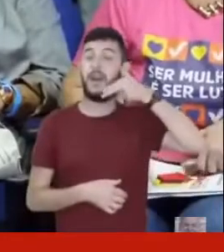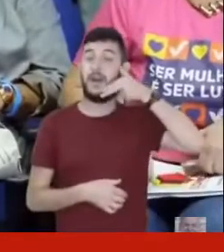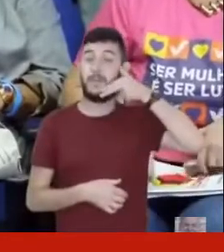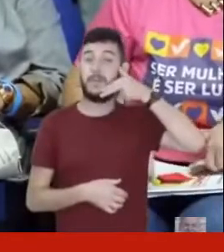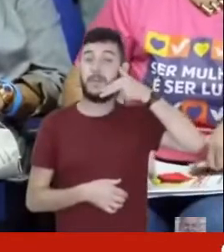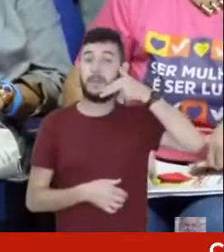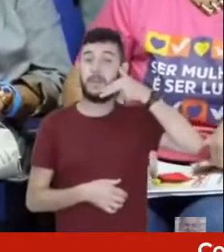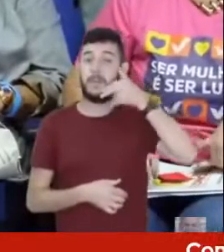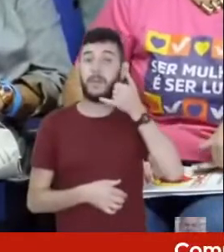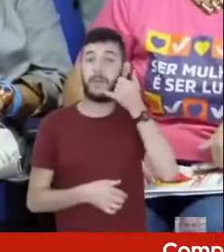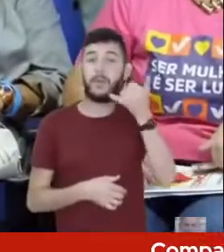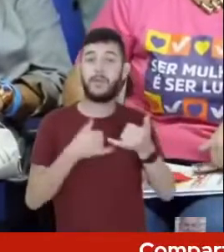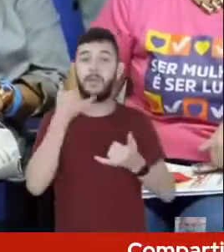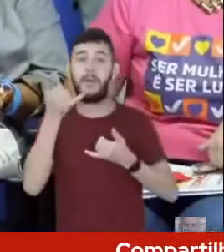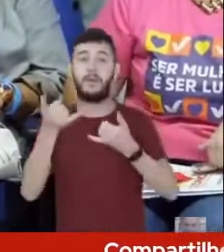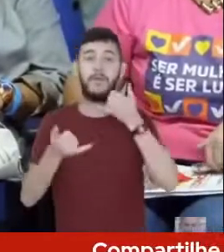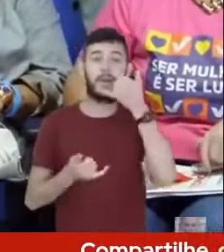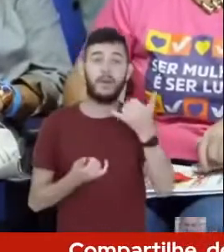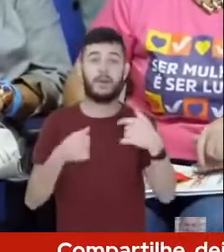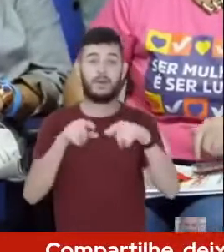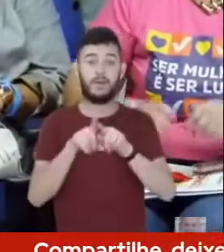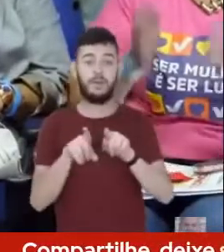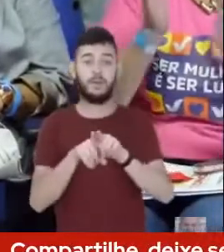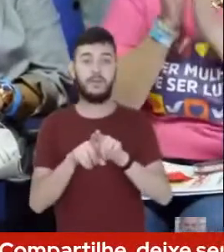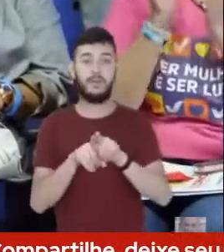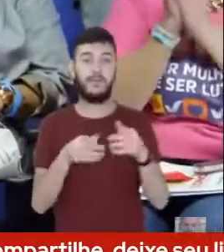Santa Regina dos Comerciários.